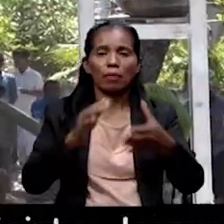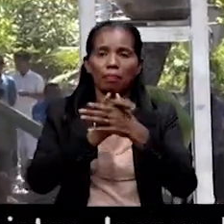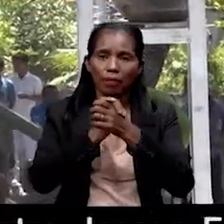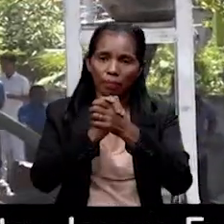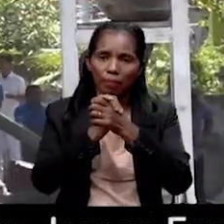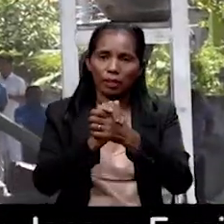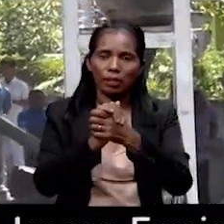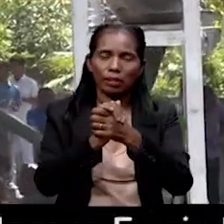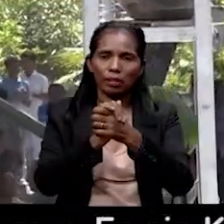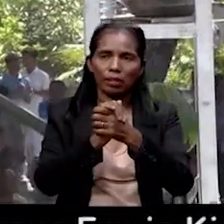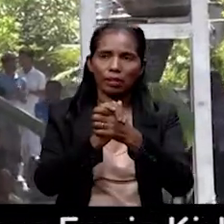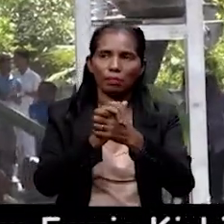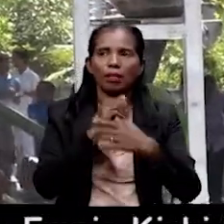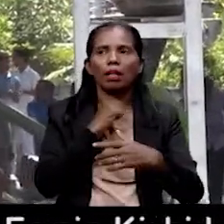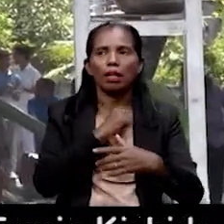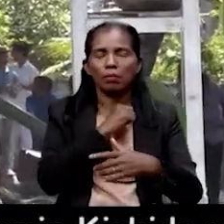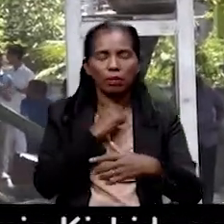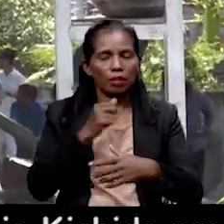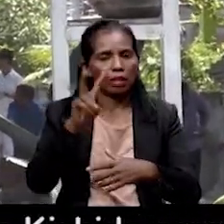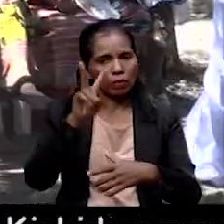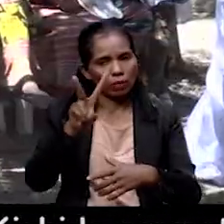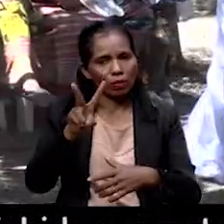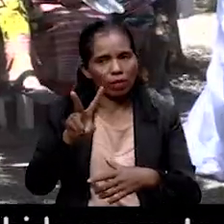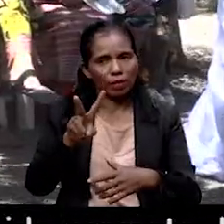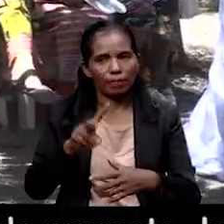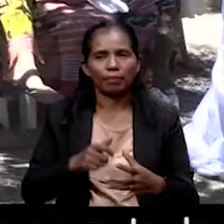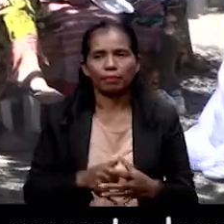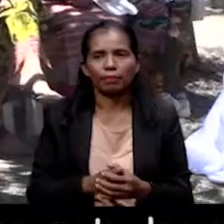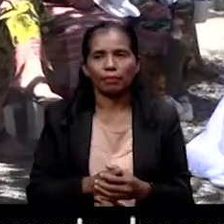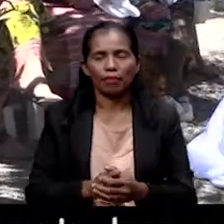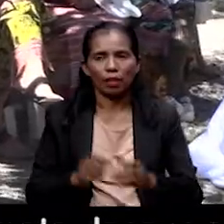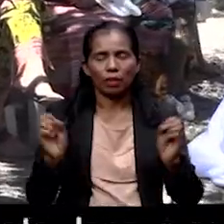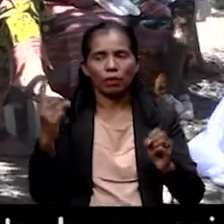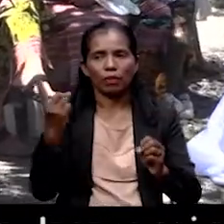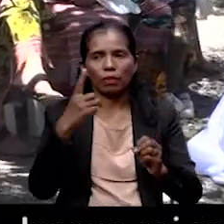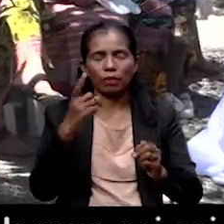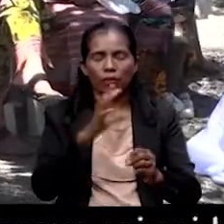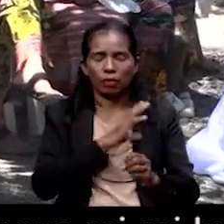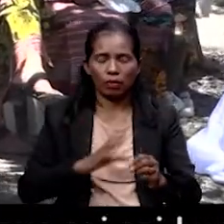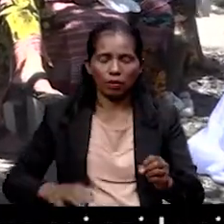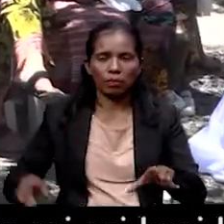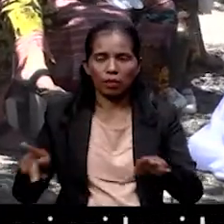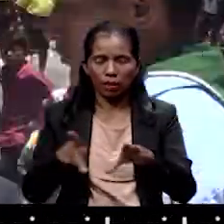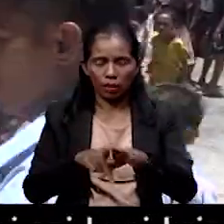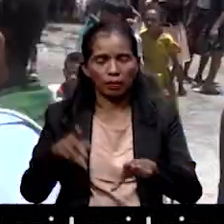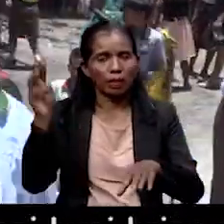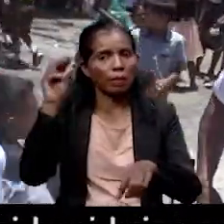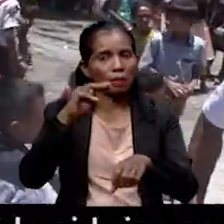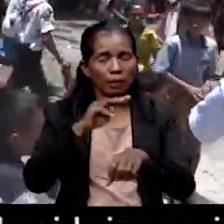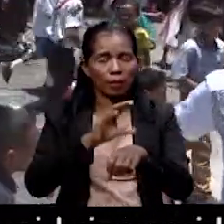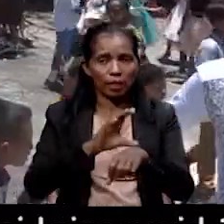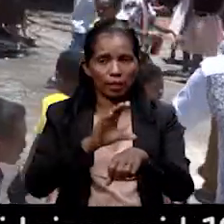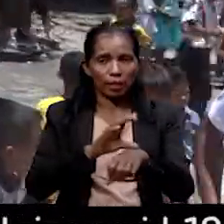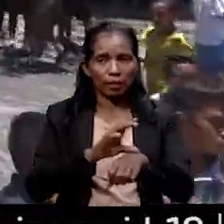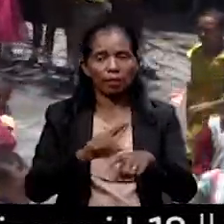para Ita Mundua. Laos de Tsarani Liksa mak participa em misa ordenasaun ne, mai be participa